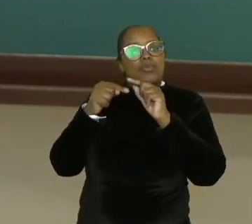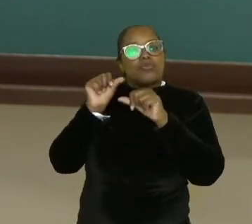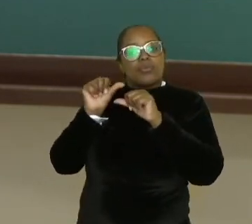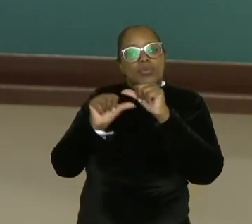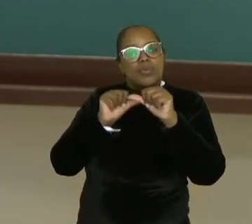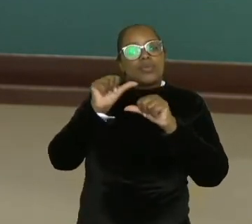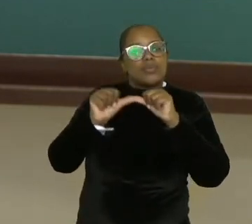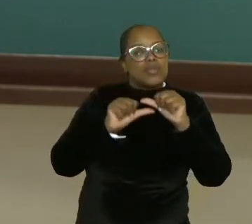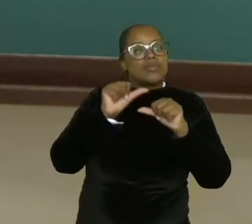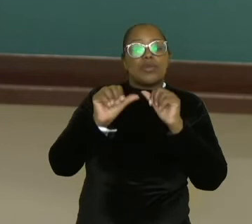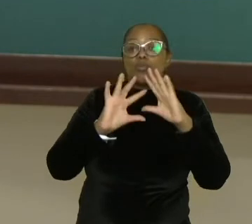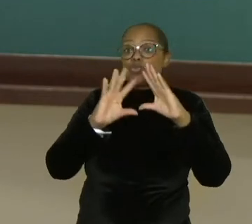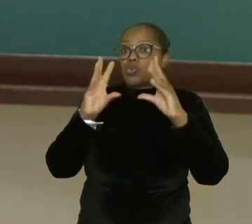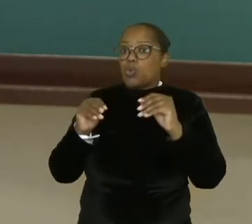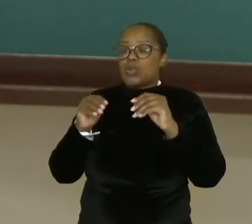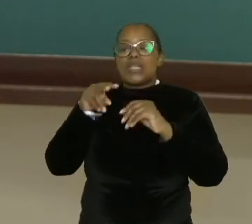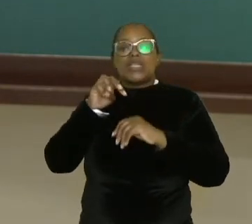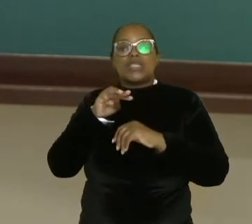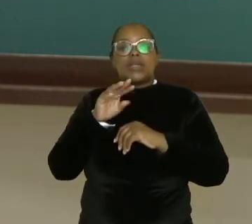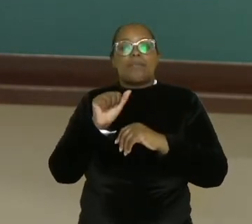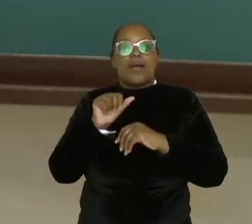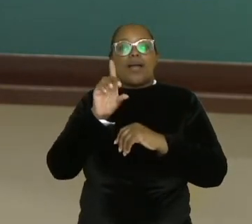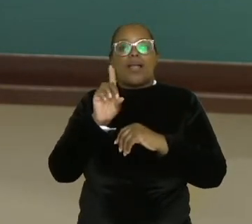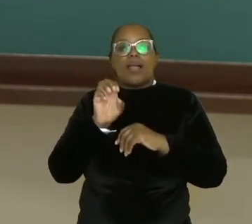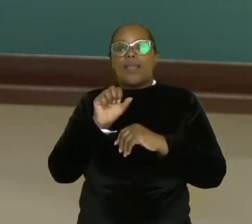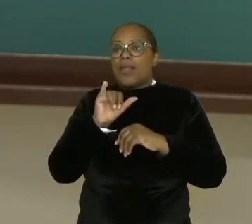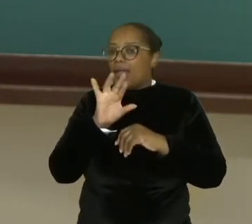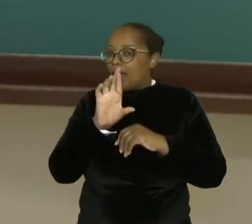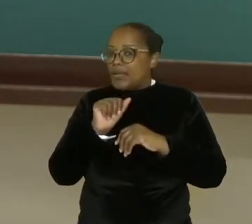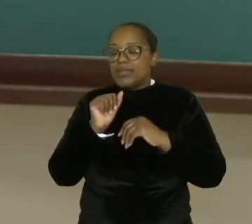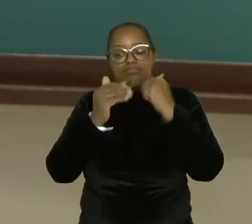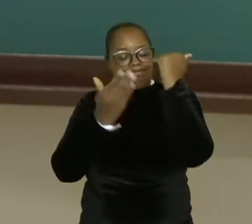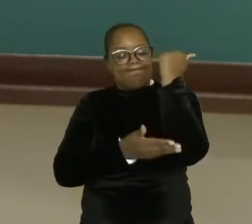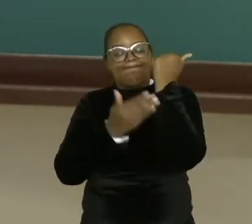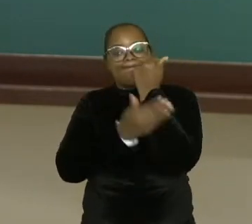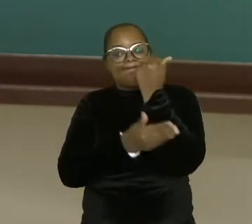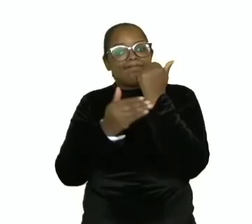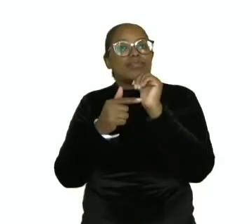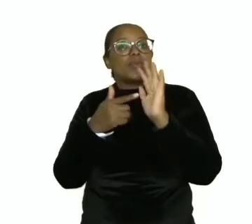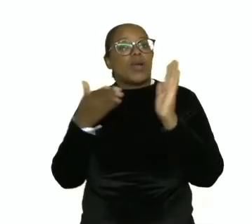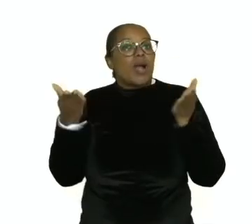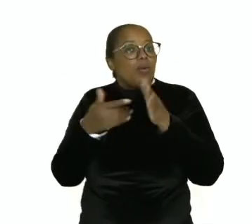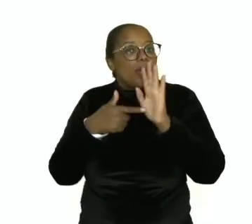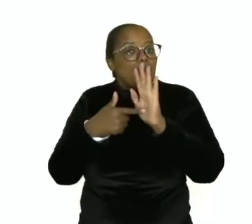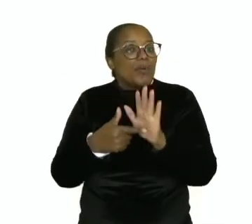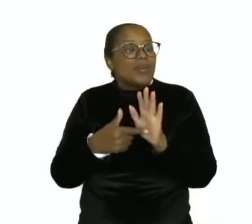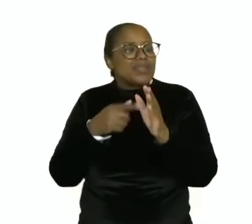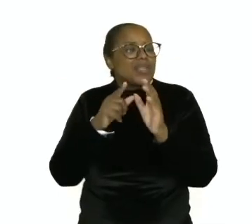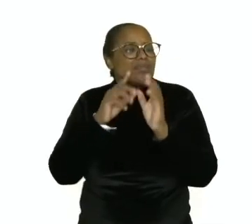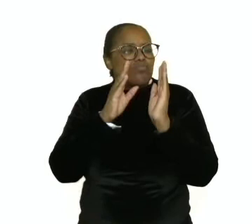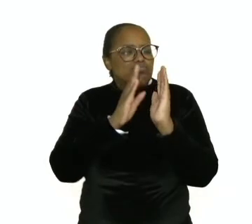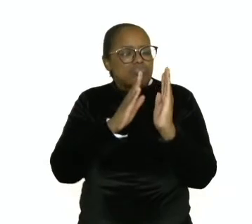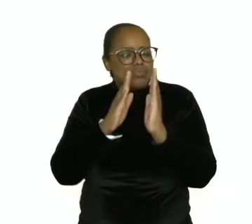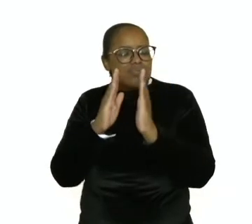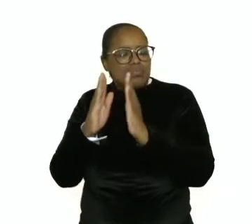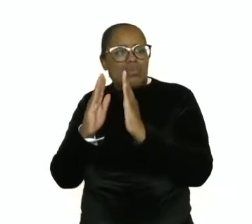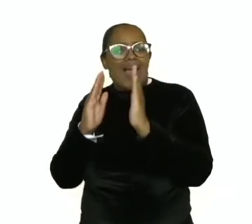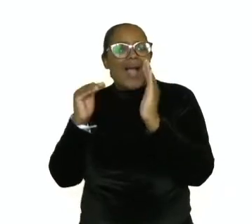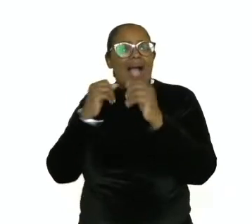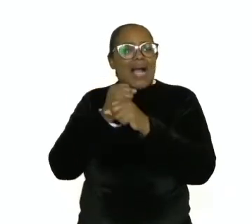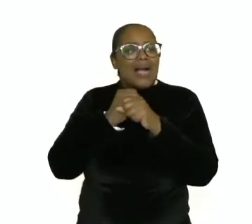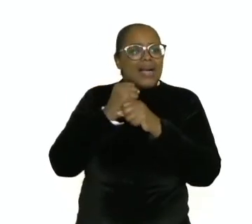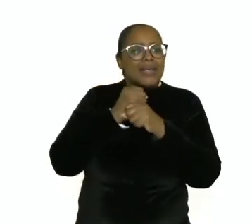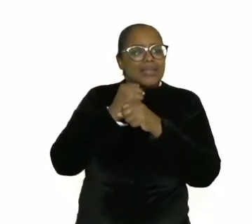de madeira, aí foi para um pranchão, né? Assim, mais afinado, ali de madeira também. Então ele foi evoluindo de